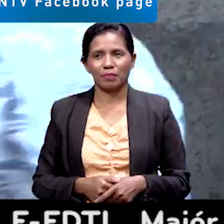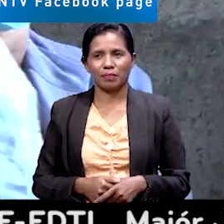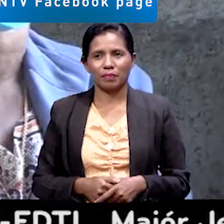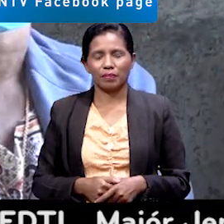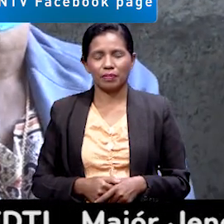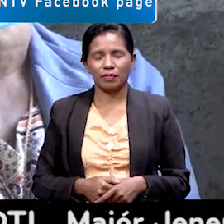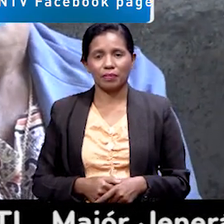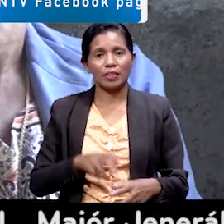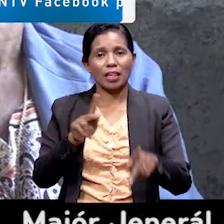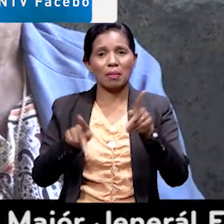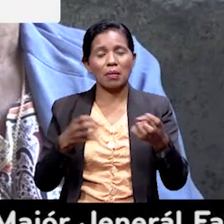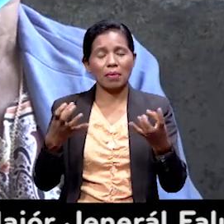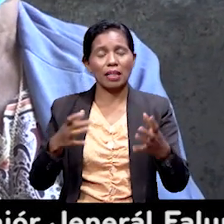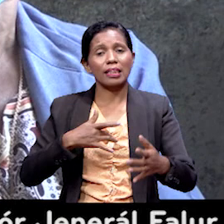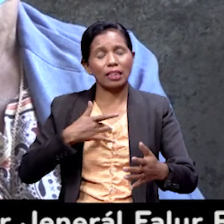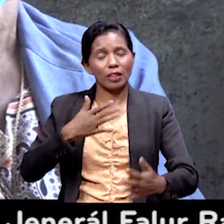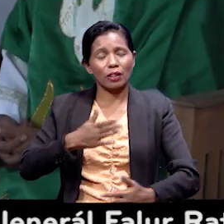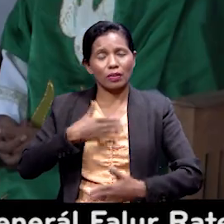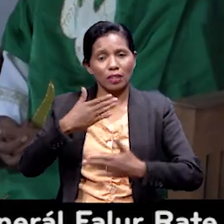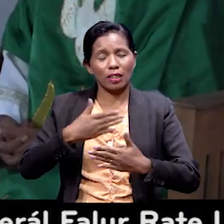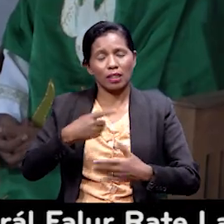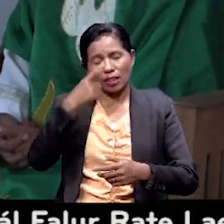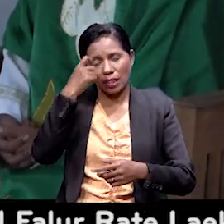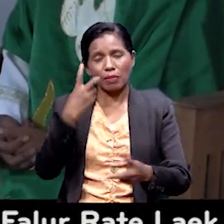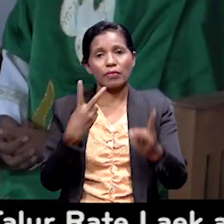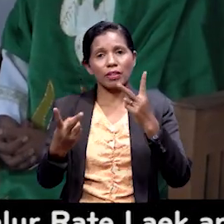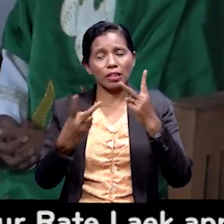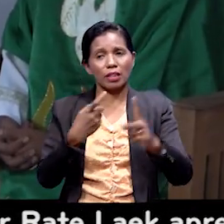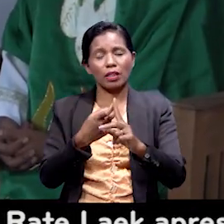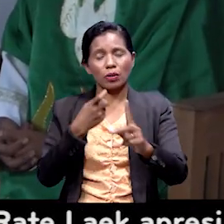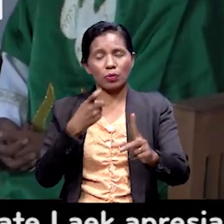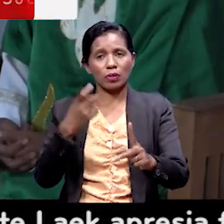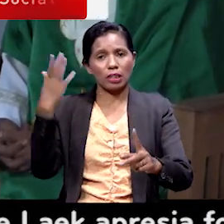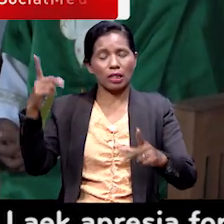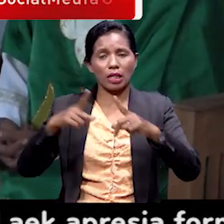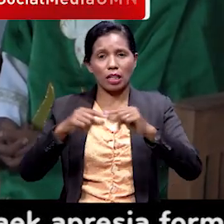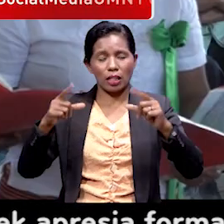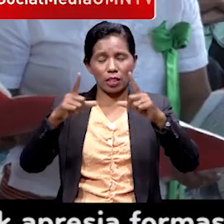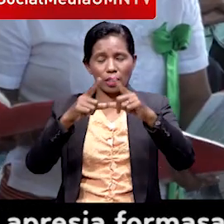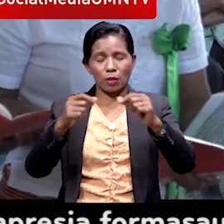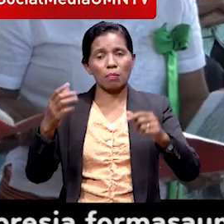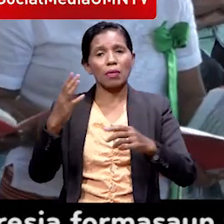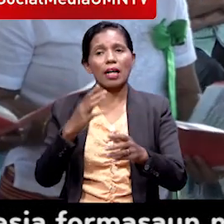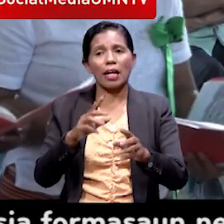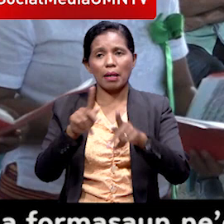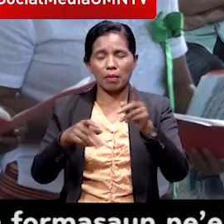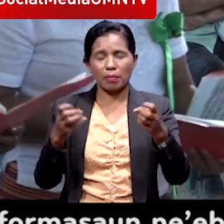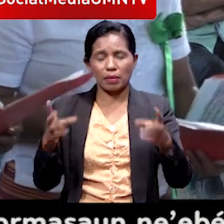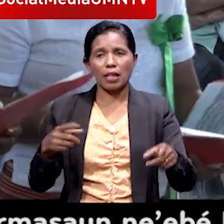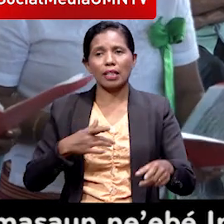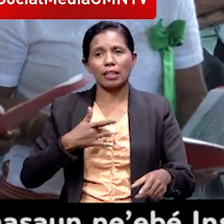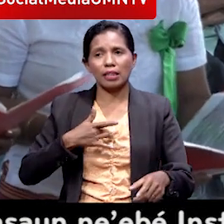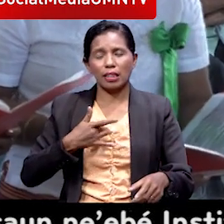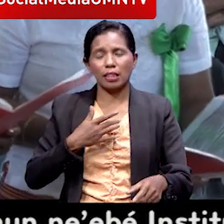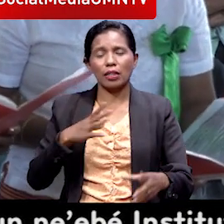Sarane Sira sente contente tamba visita Núncio Apostólico Vaticano, ba Sarane Sira e a suku Waimori ne, hanes un privilegio no